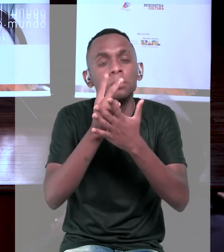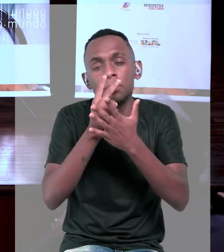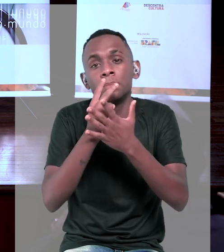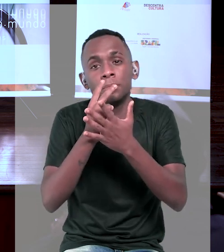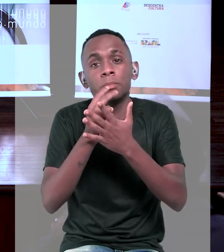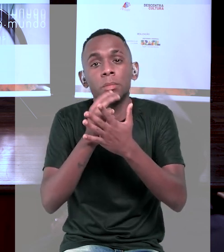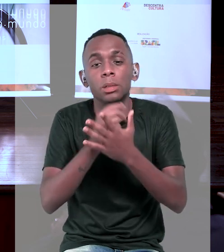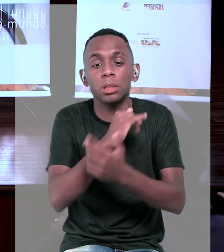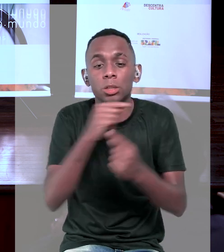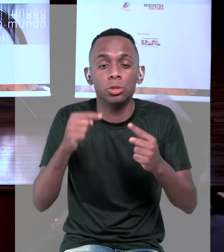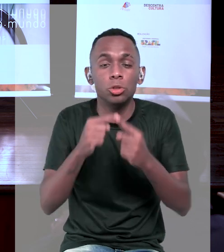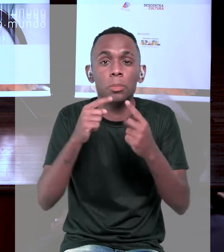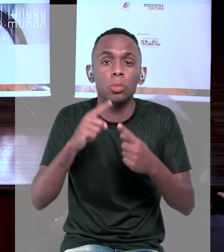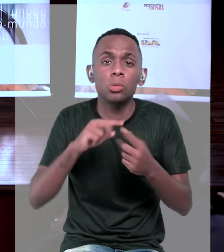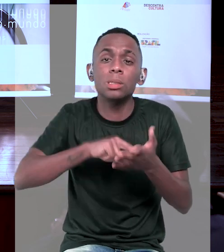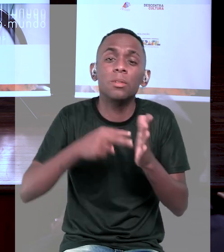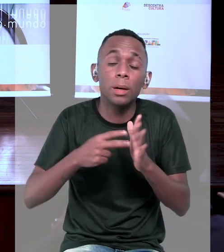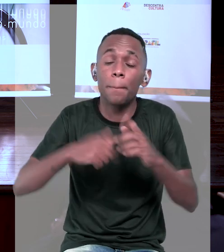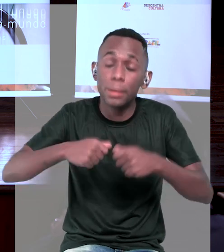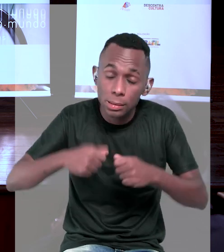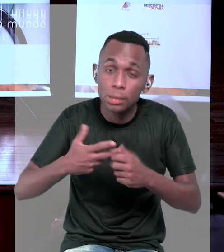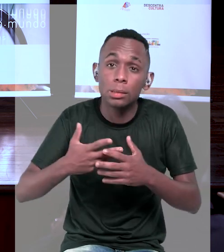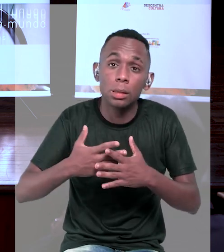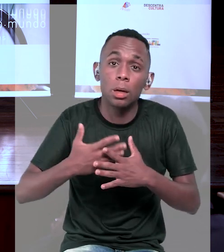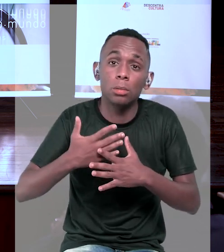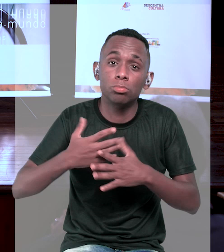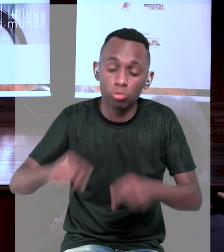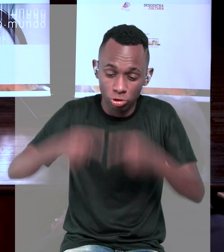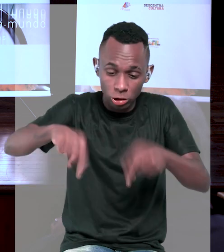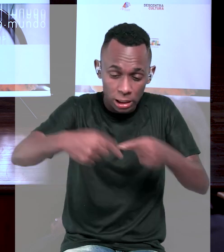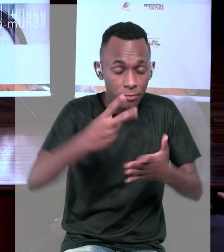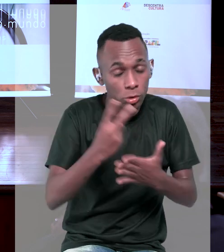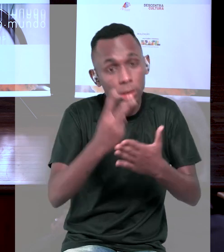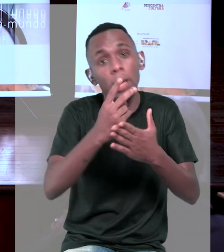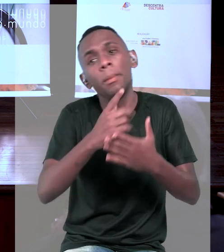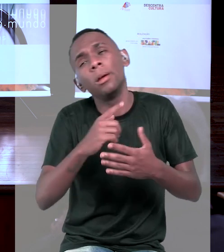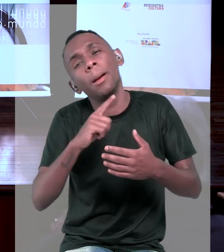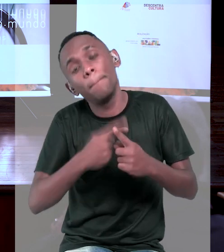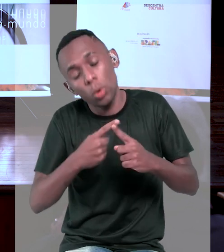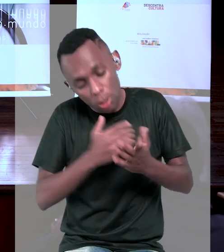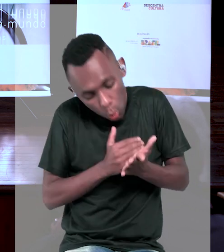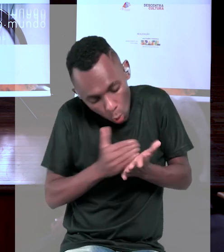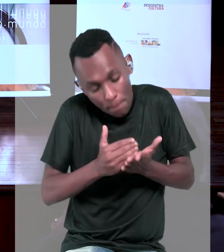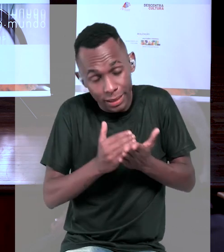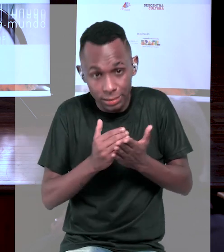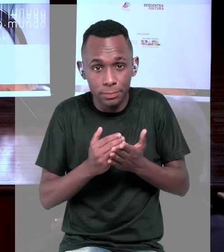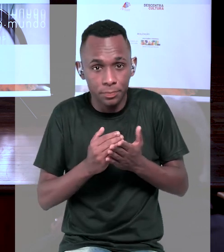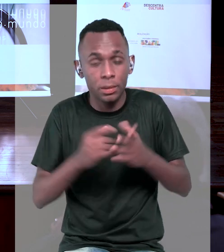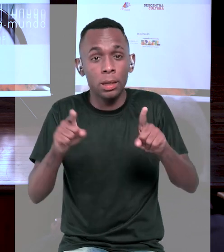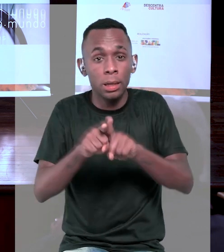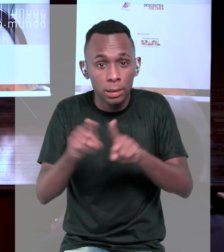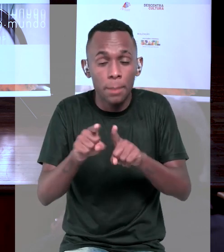signo em disputa. Tem aquele de onde ele se origina e tem aquele ao qual ele se dirige. E